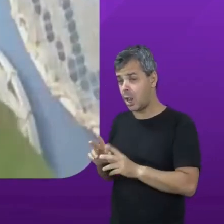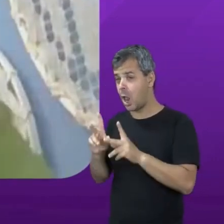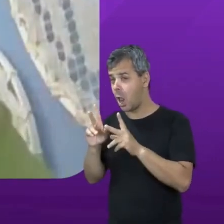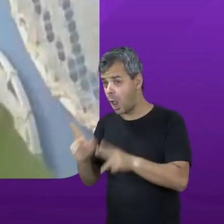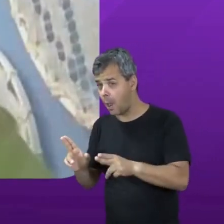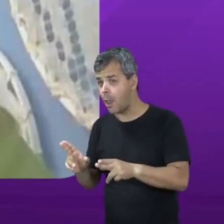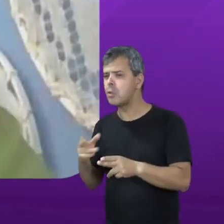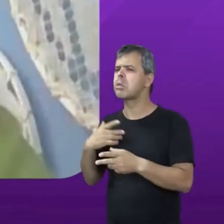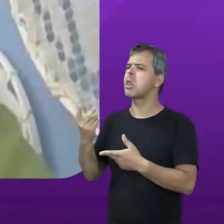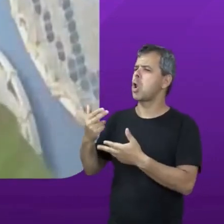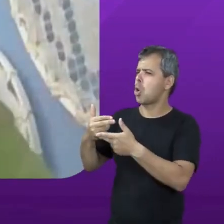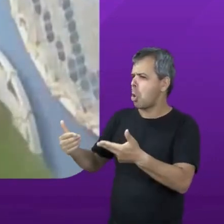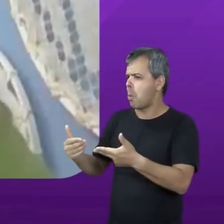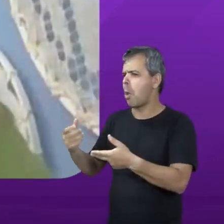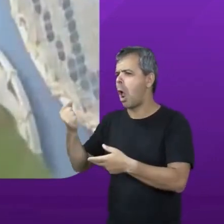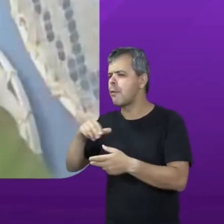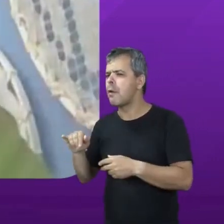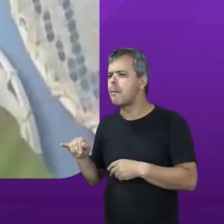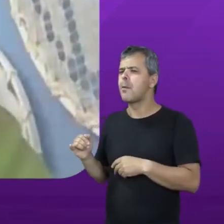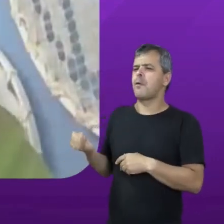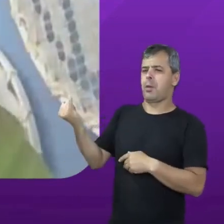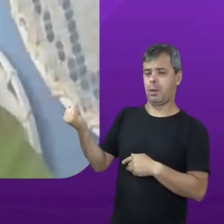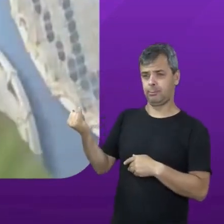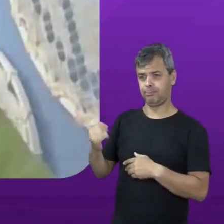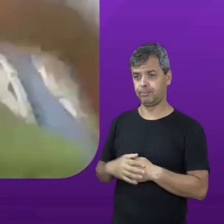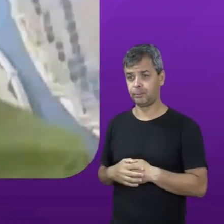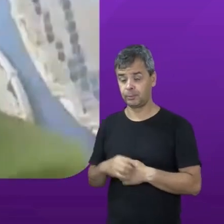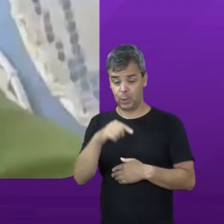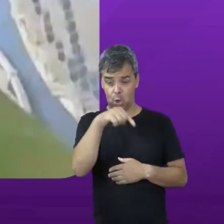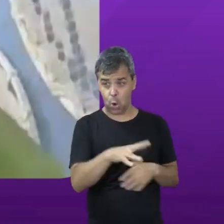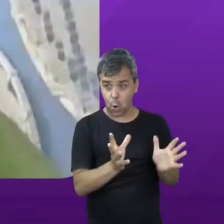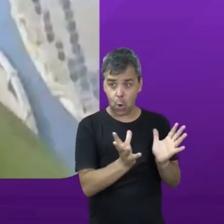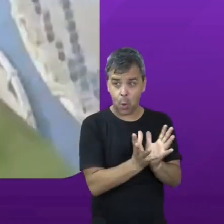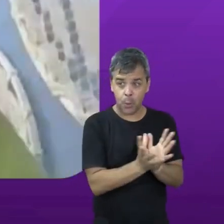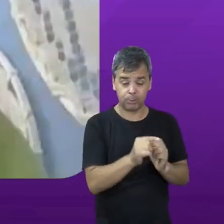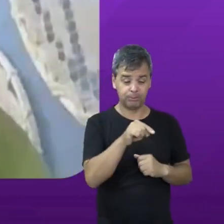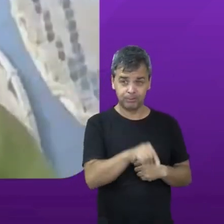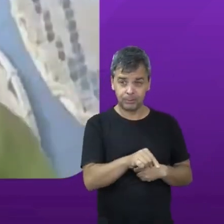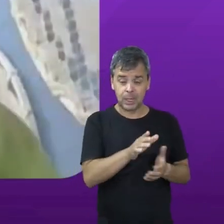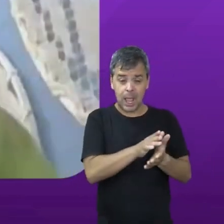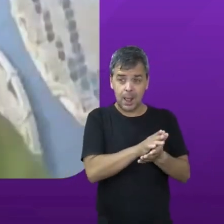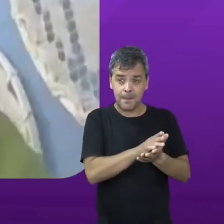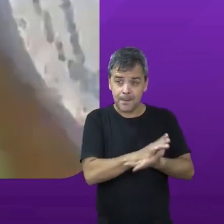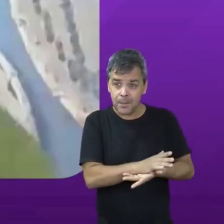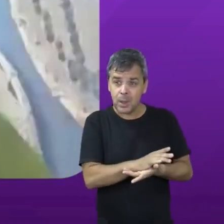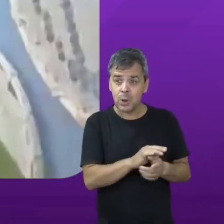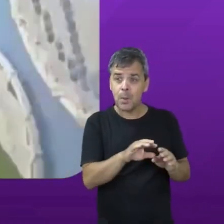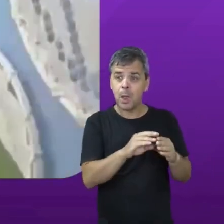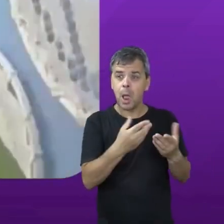forma a ter benefícios, vantagens, não é? E tem outros grupos que são racializados de